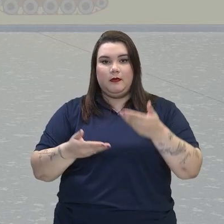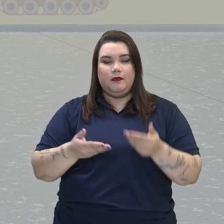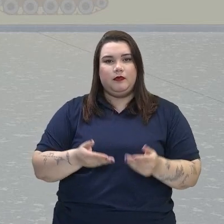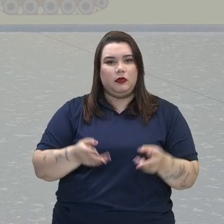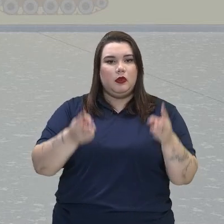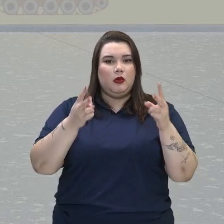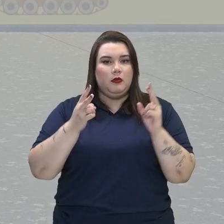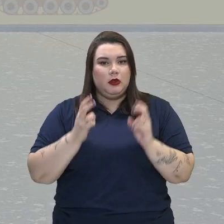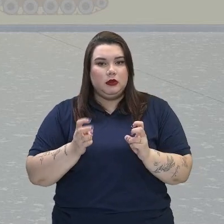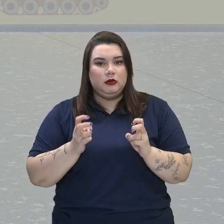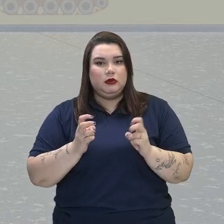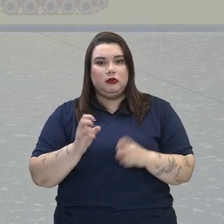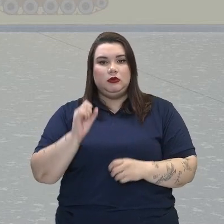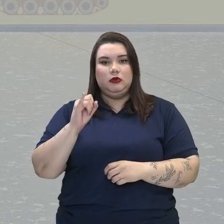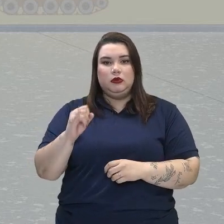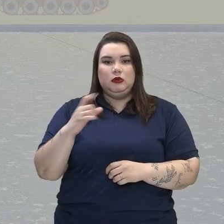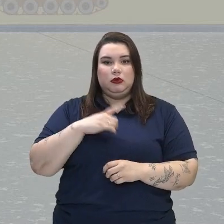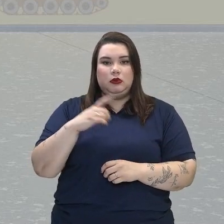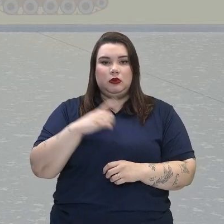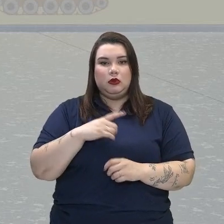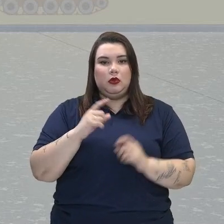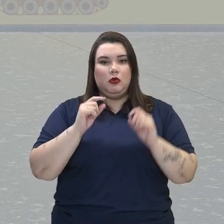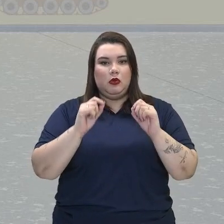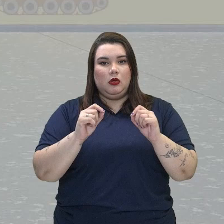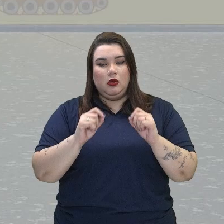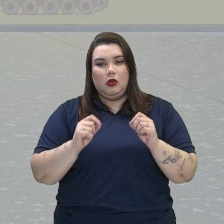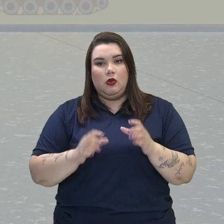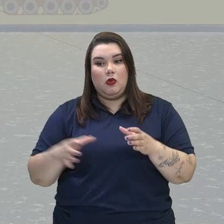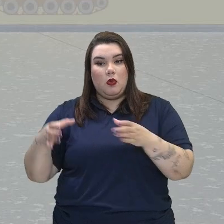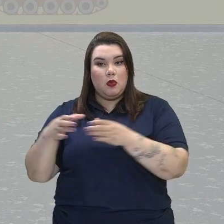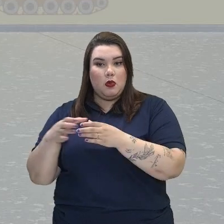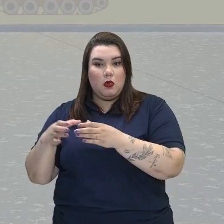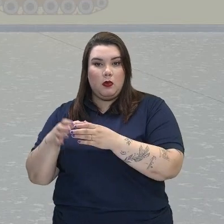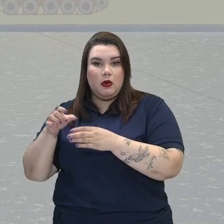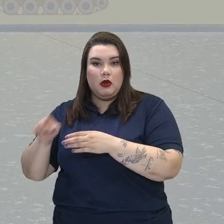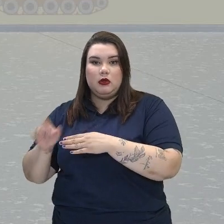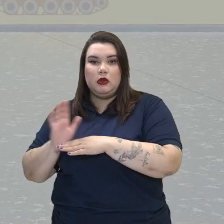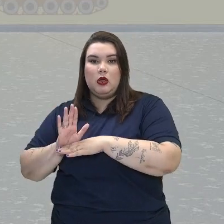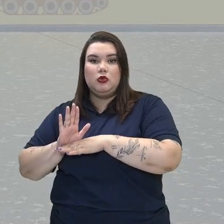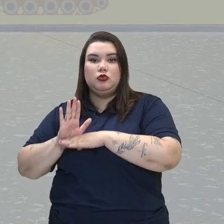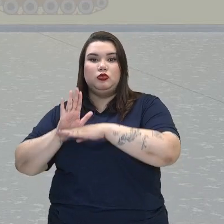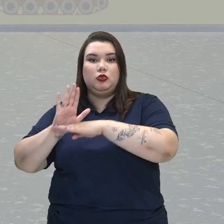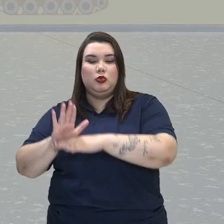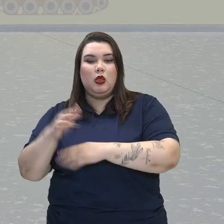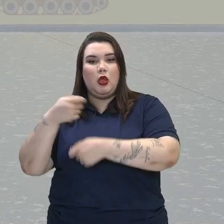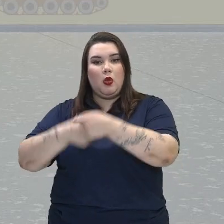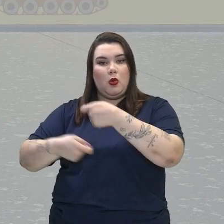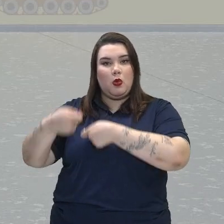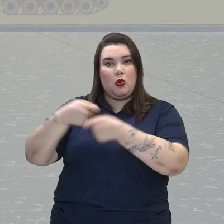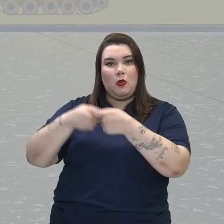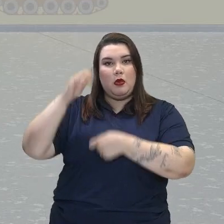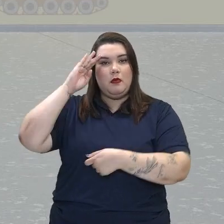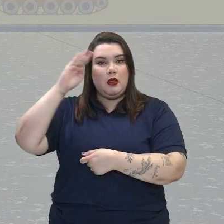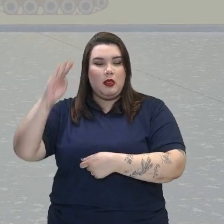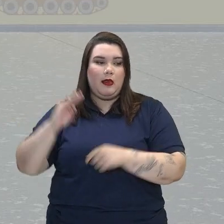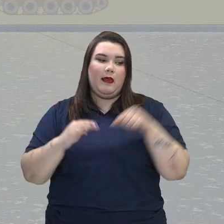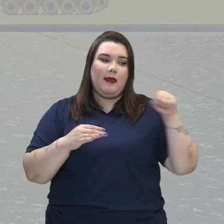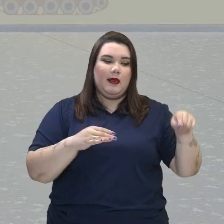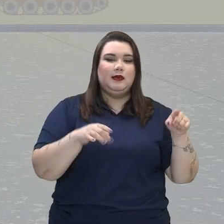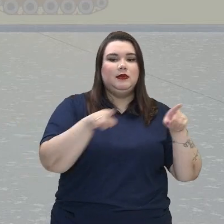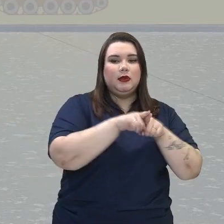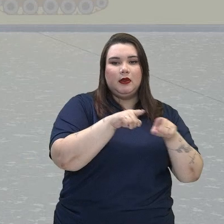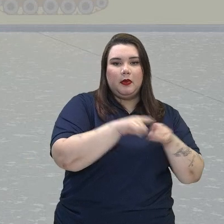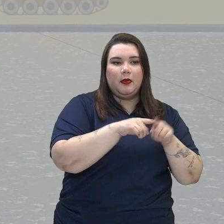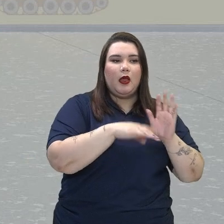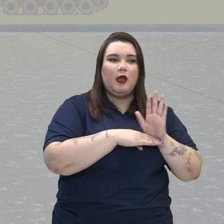lado uma espécie de ajuda econômica e militar, o outro lado também vai oferecer aos seus países essa